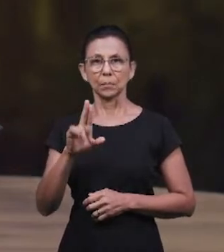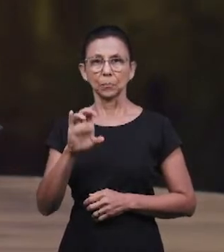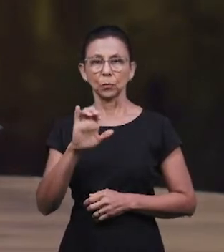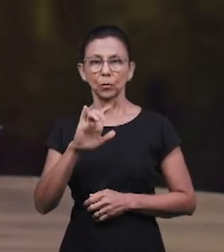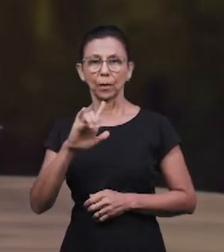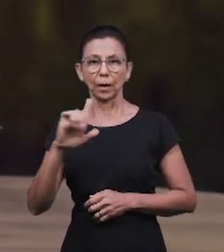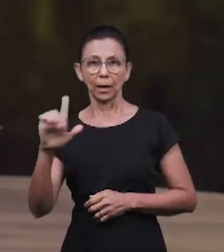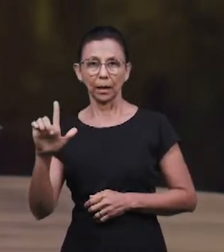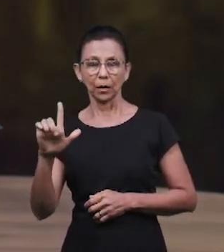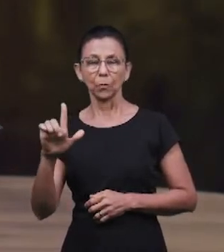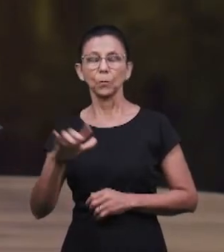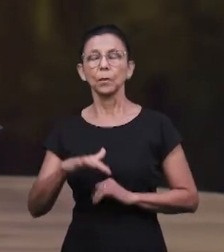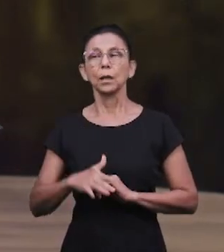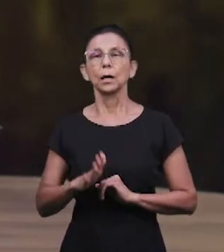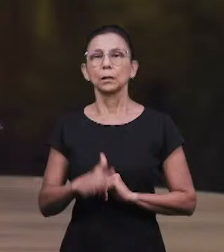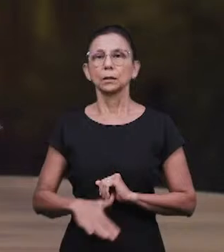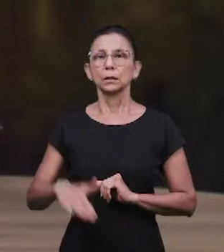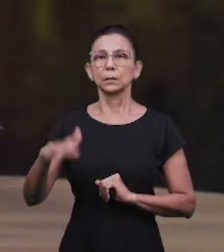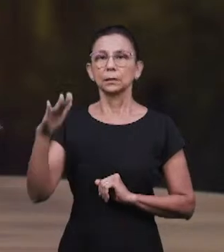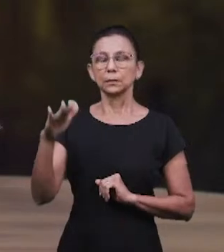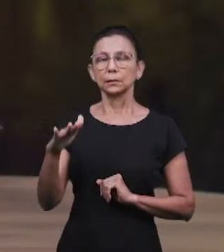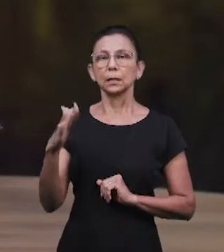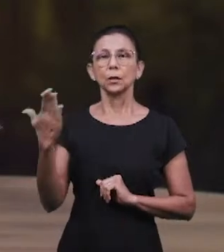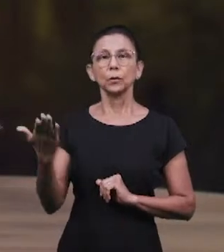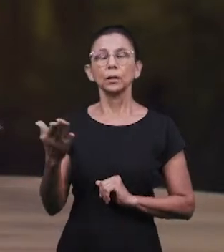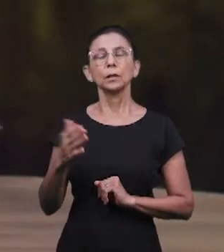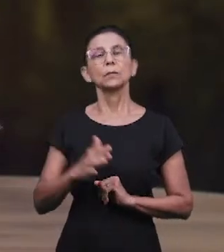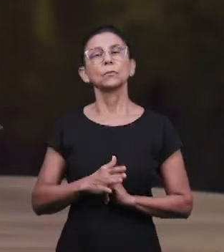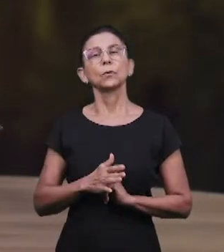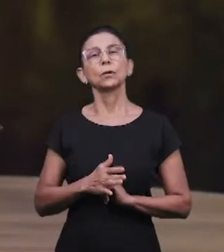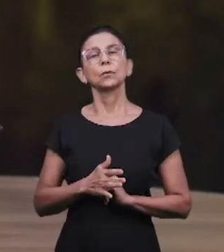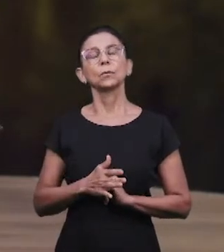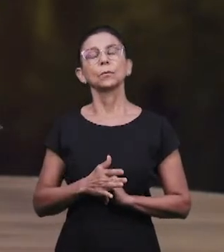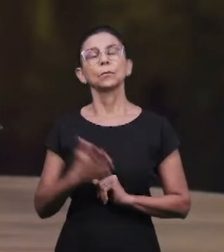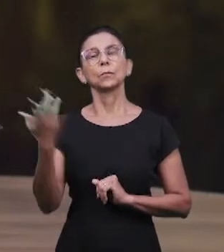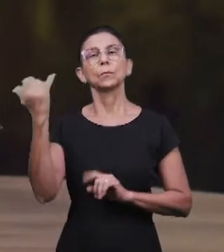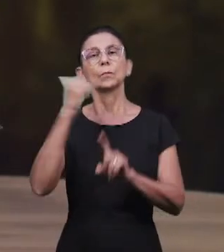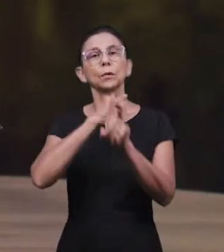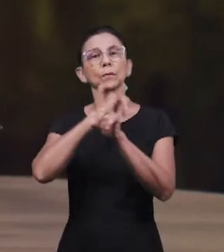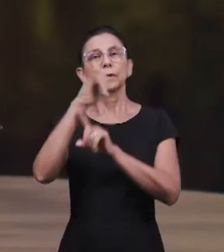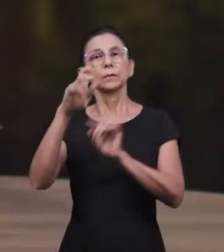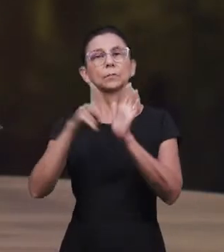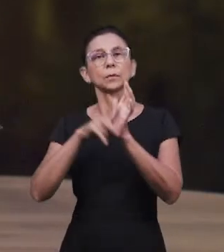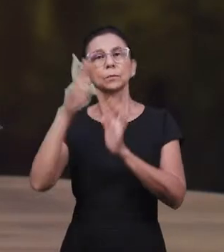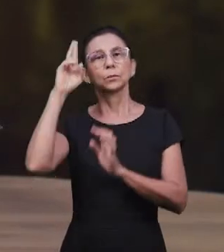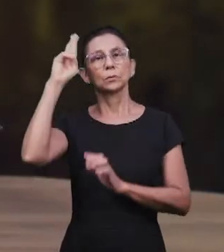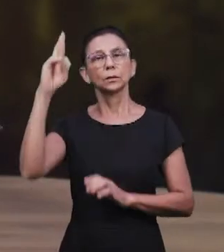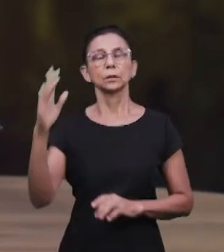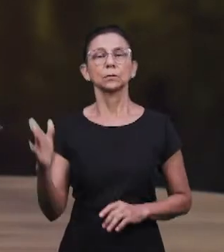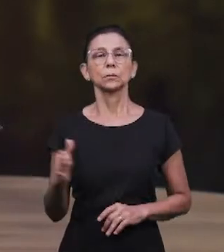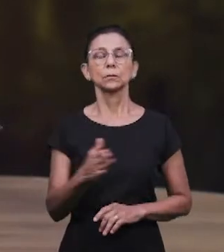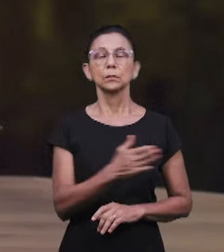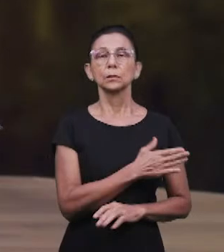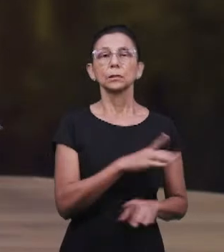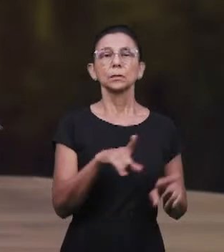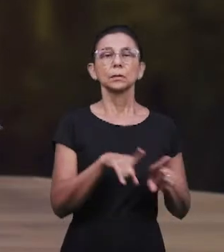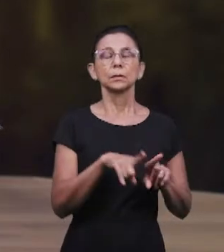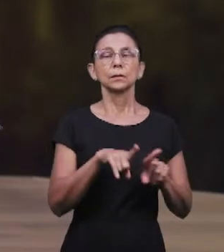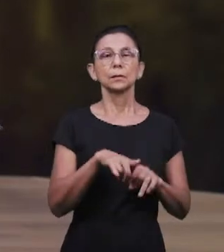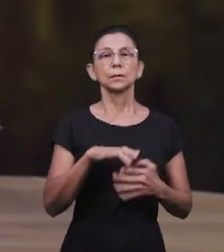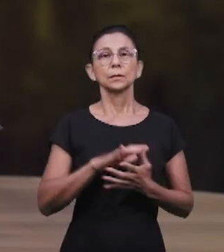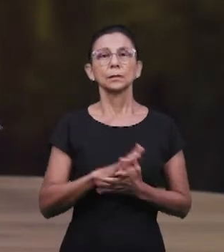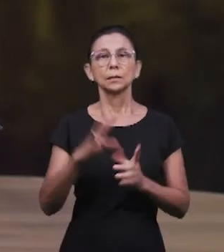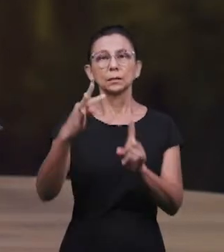e tornou-se um profeta do Senhor. No Novo Testamento, nós temos o testemunho de